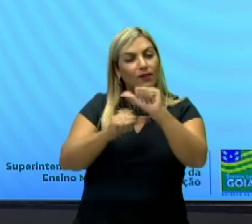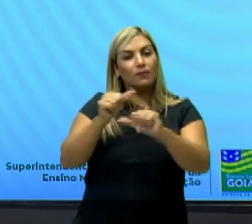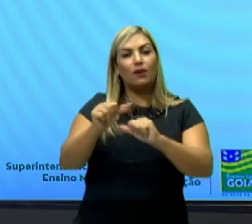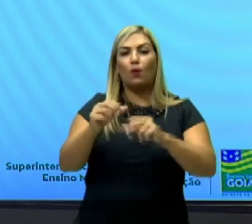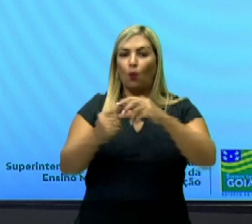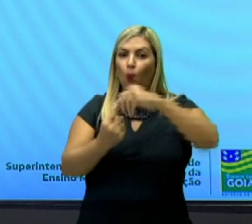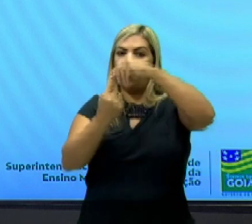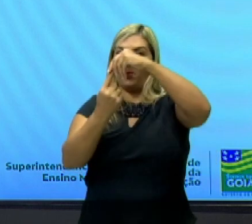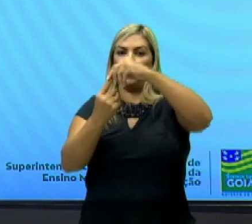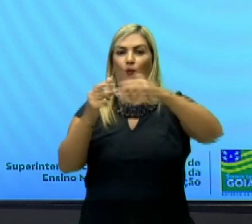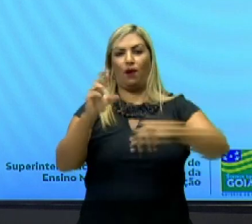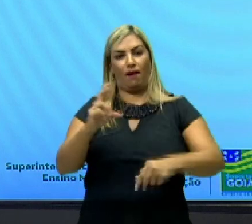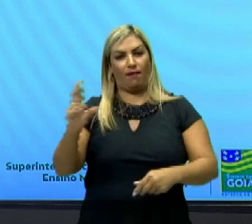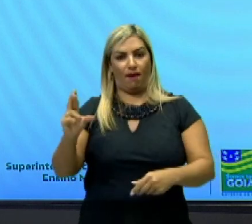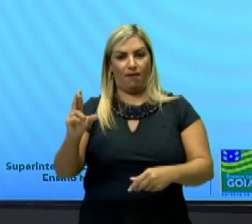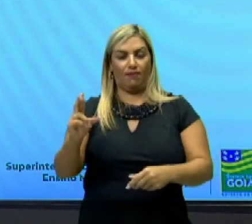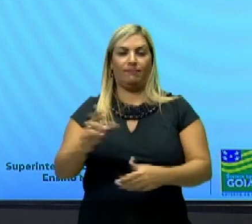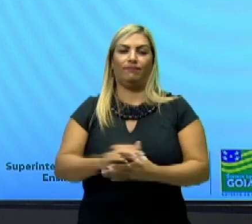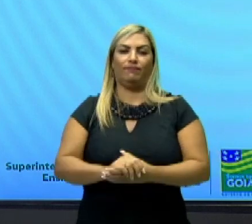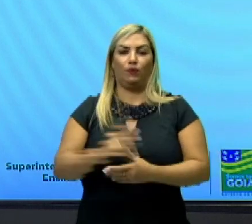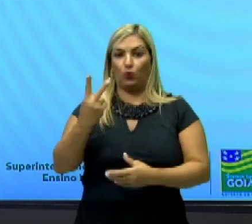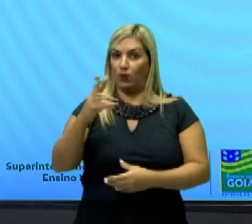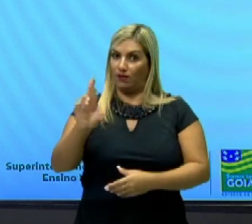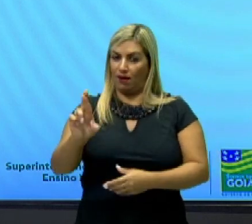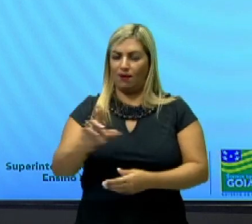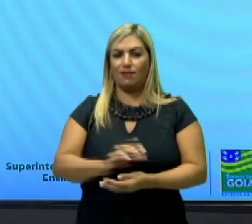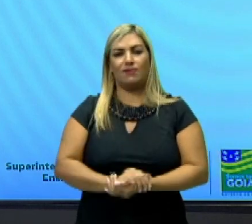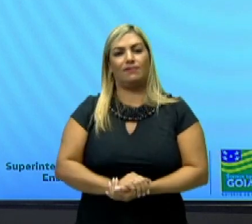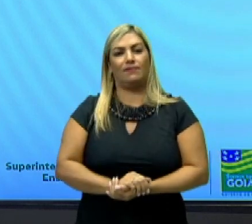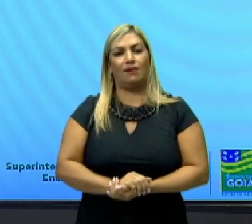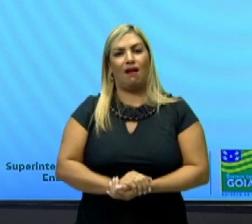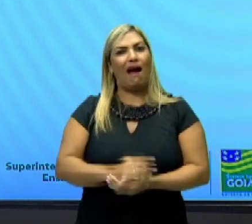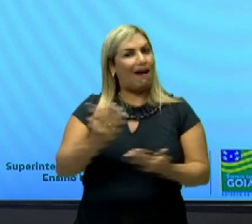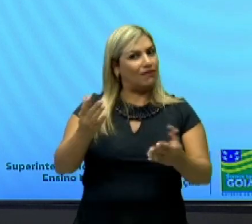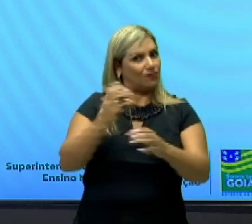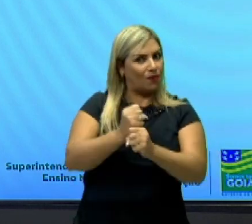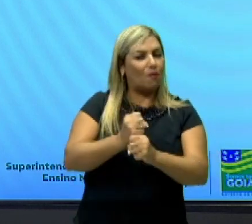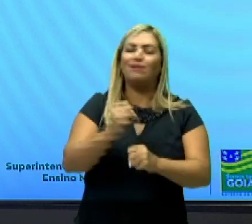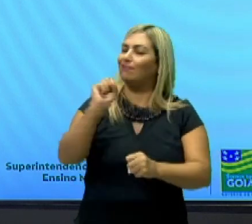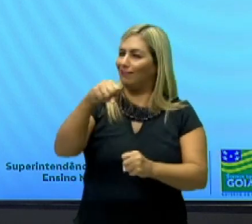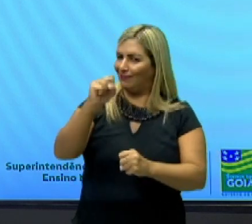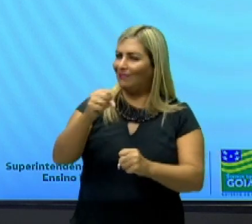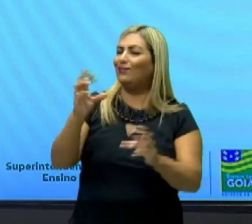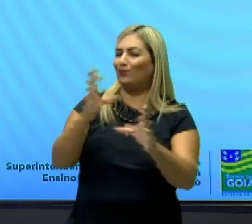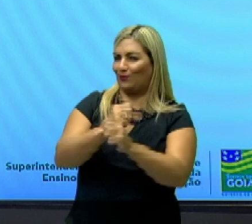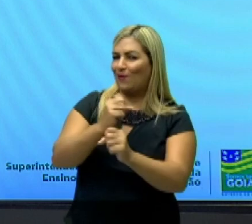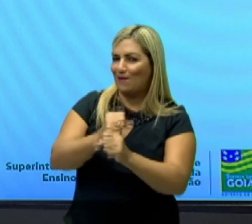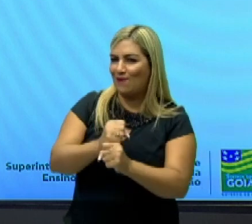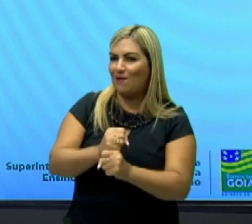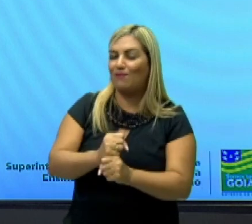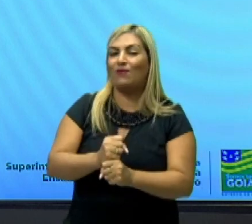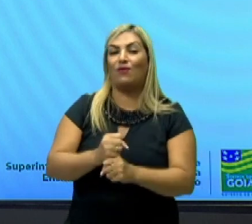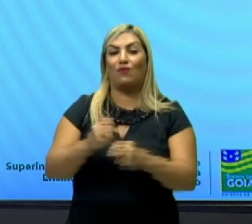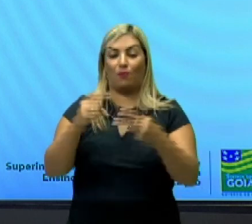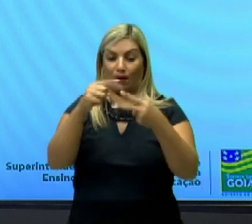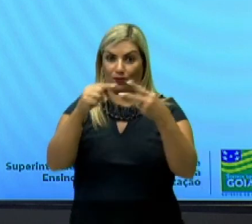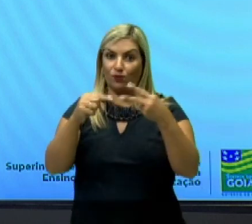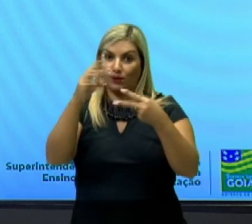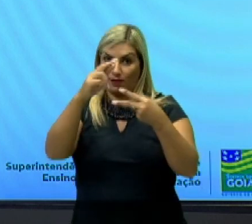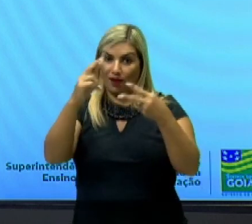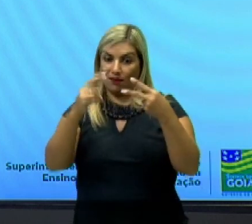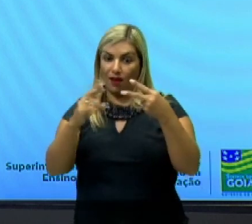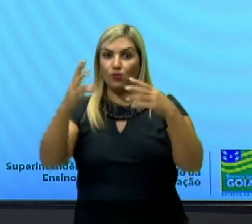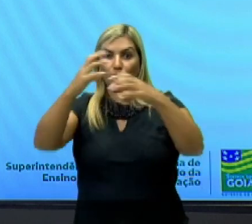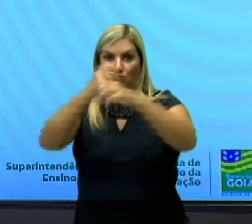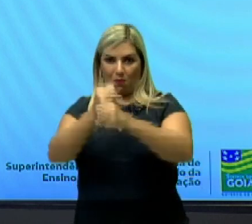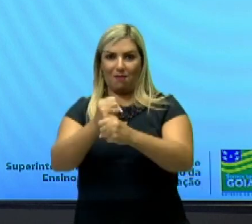resistor só, 2R. Ah, Fontenelle, nesse caso de série, então, soma é? Exatamente. Eu vou pegar 2 resistores e vou somar,